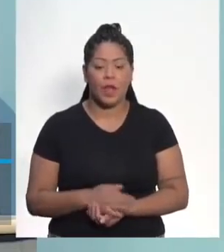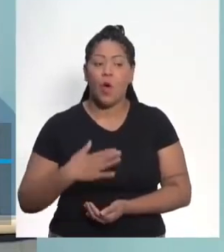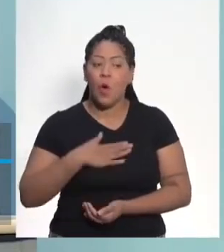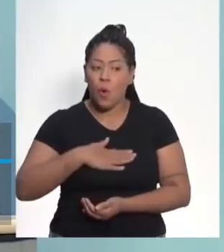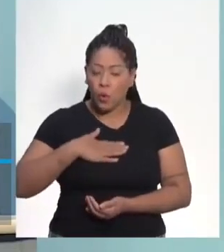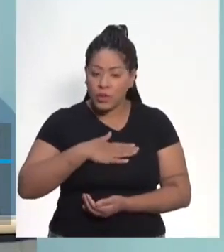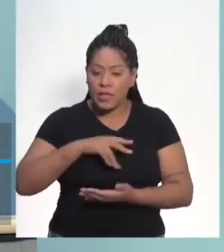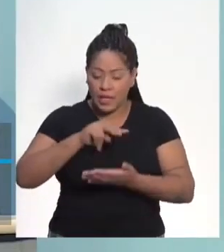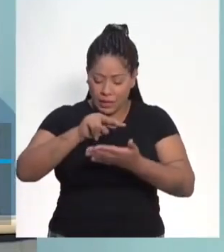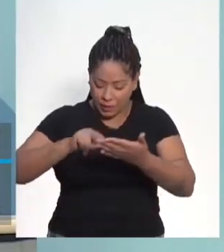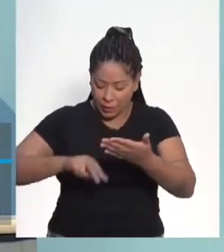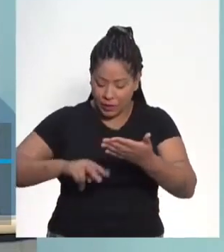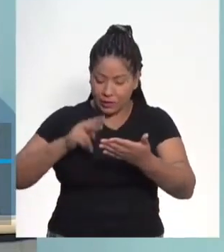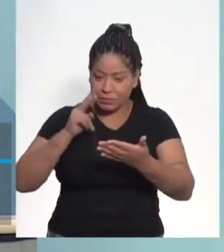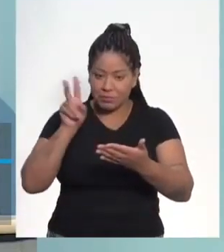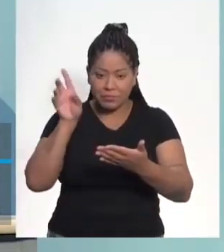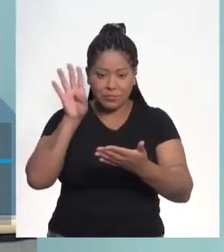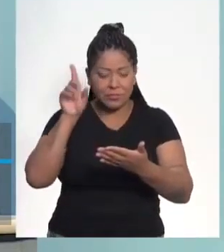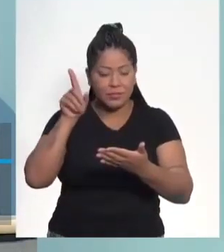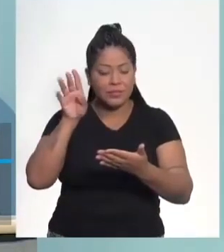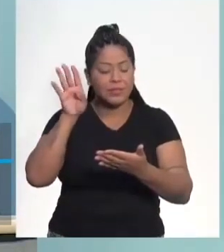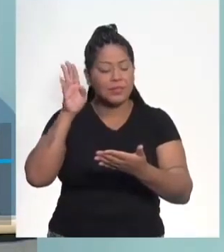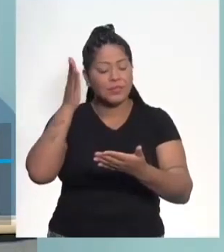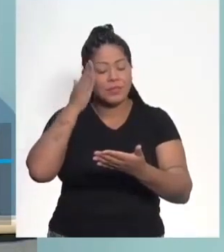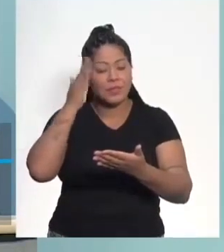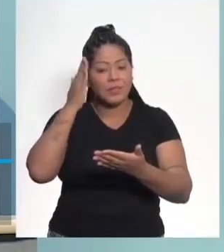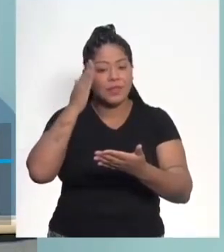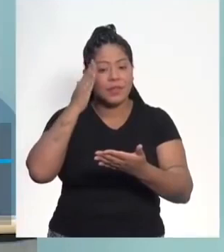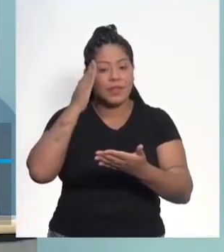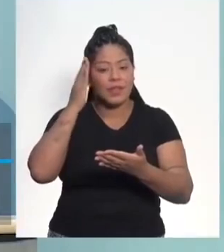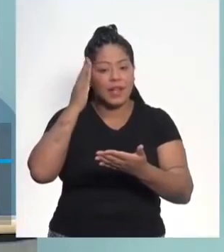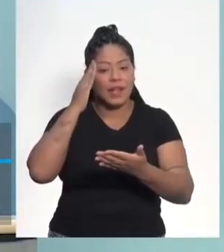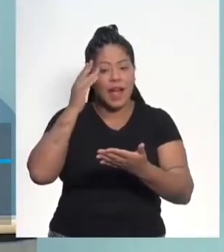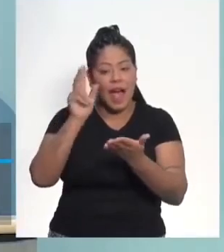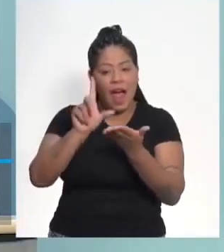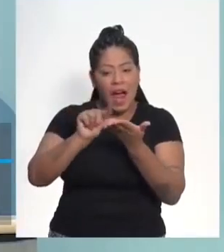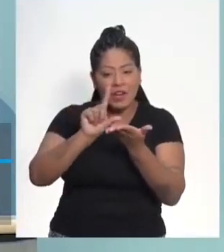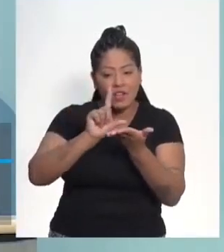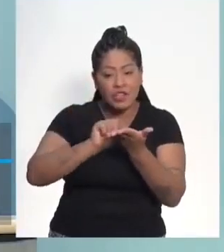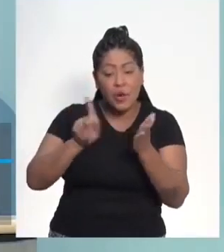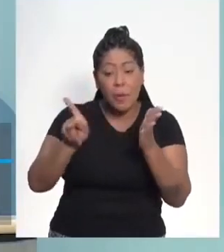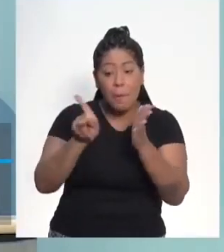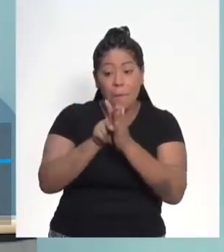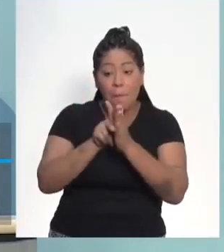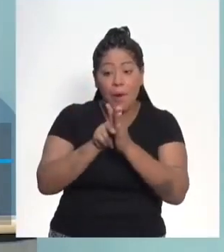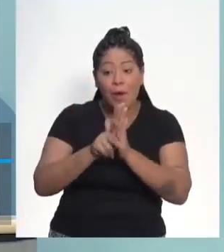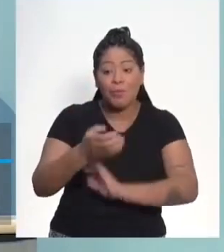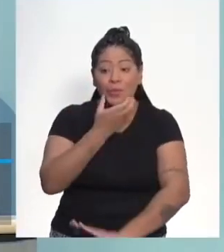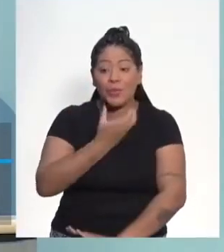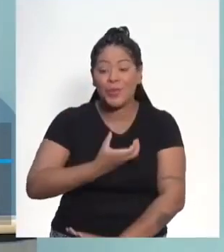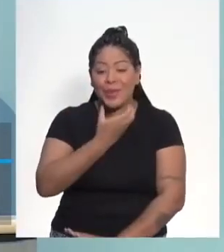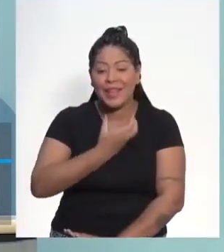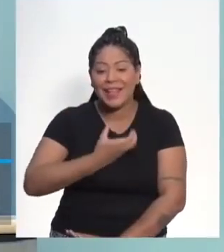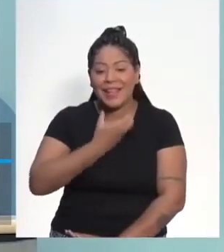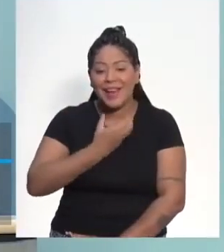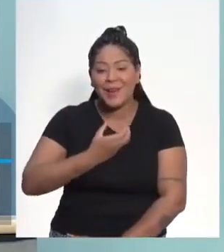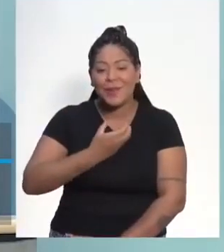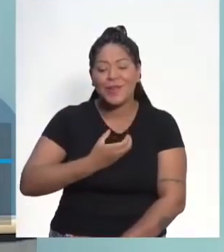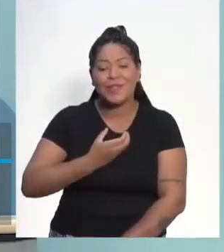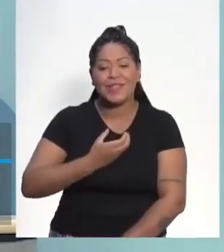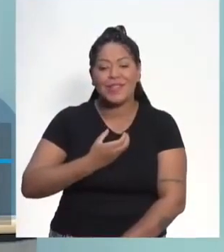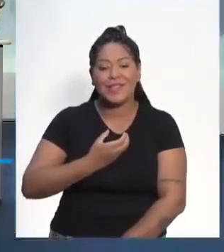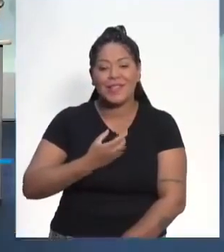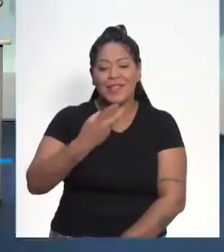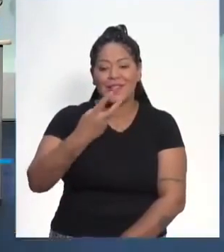ou se foram os alunos, da Jane Maria. Artigo natalino, 50% de desconto na loja do Osmar.